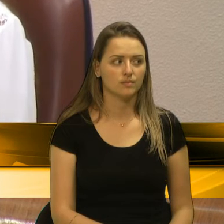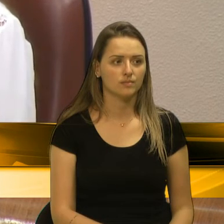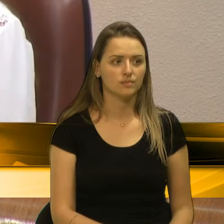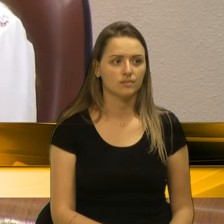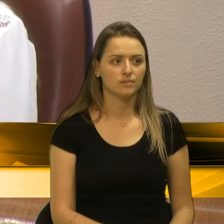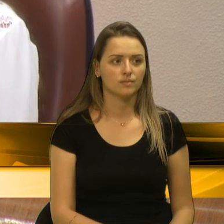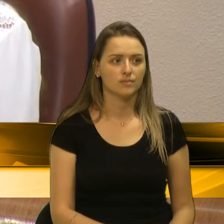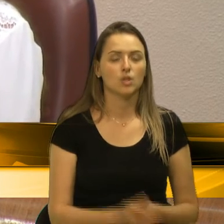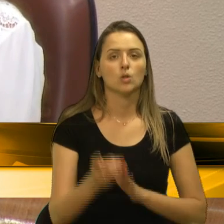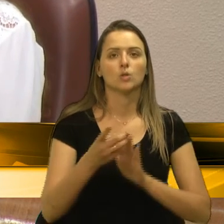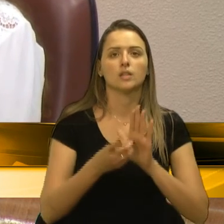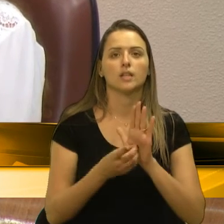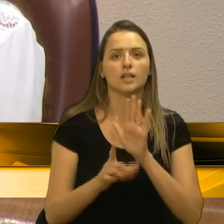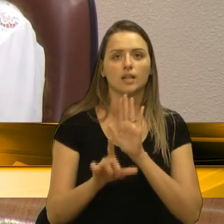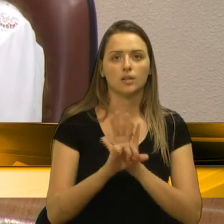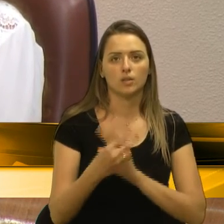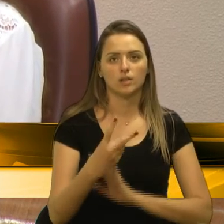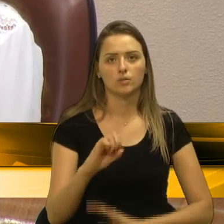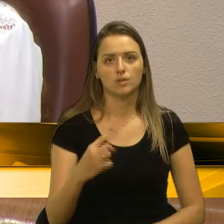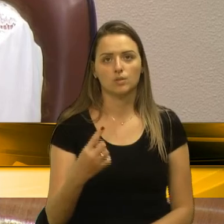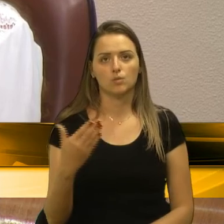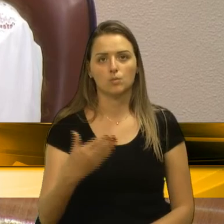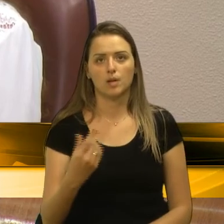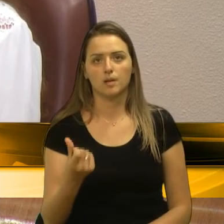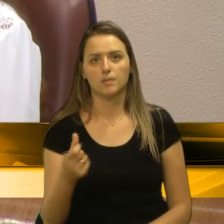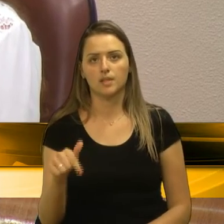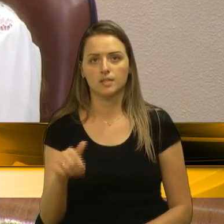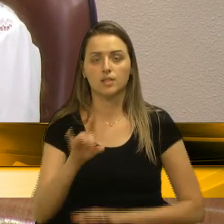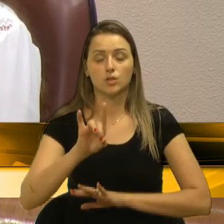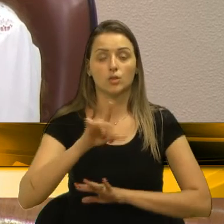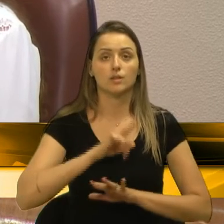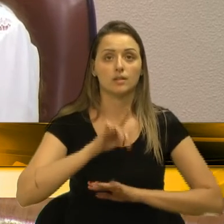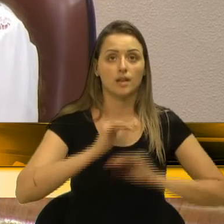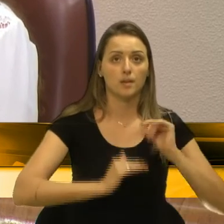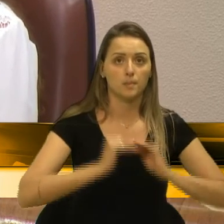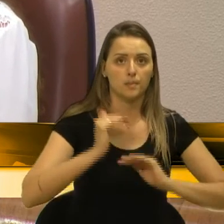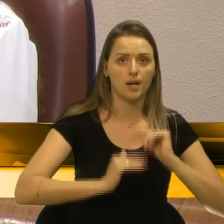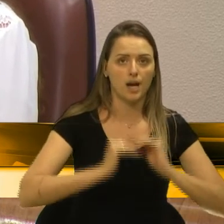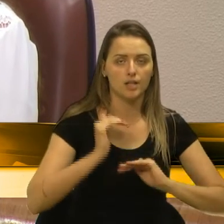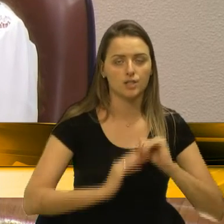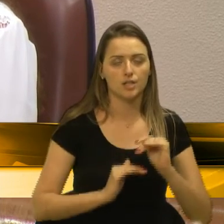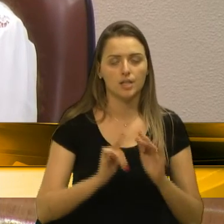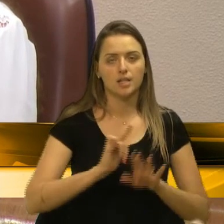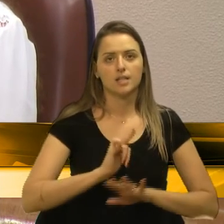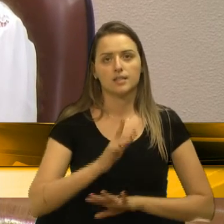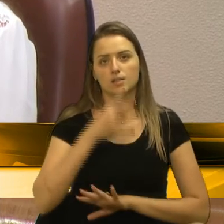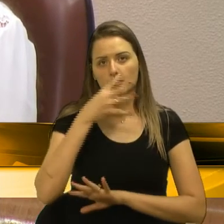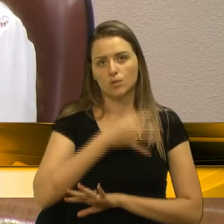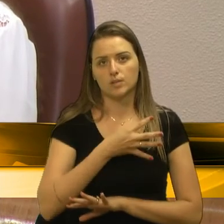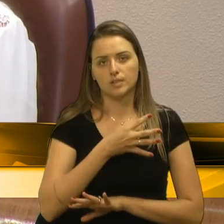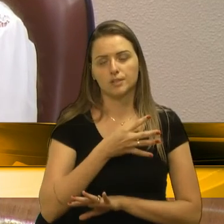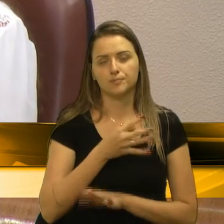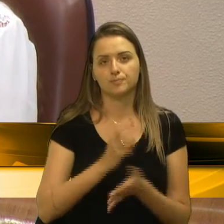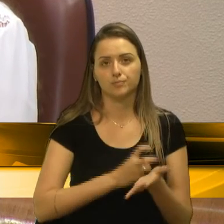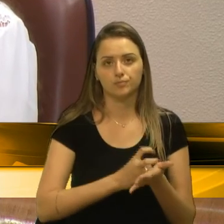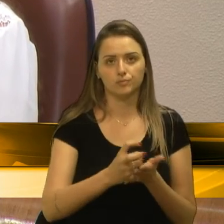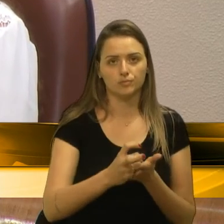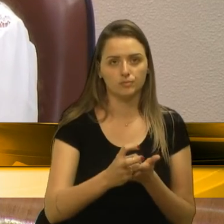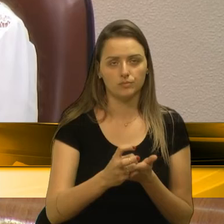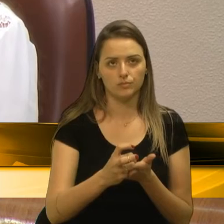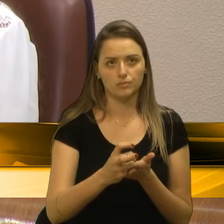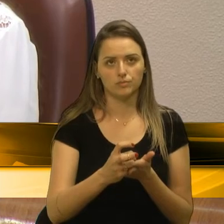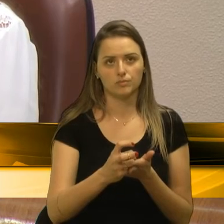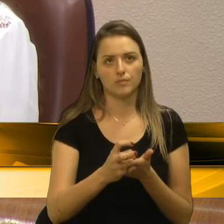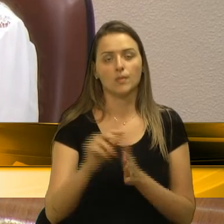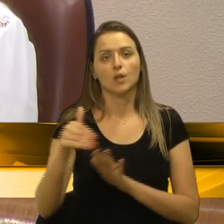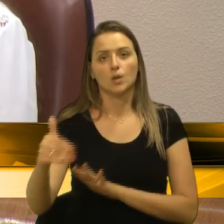C. O Decreto-Lei nº 201/67 somente prevê a prática de atos de acusação durante o processo de cassação de mandato,